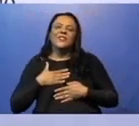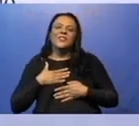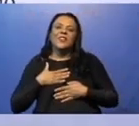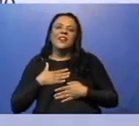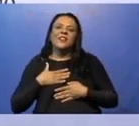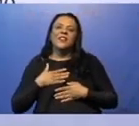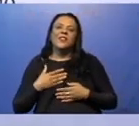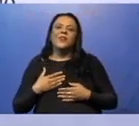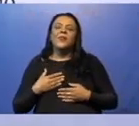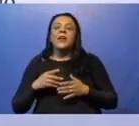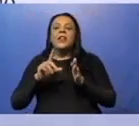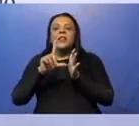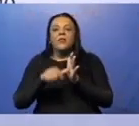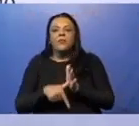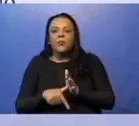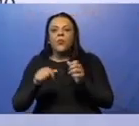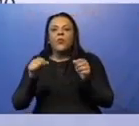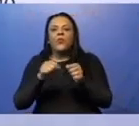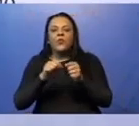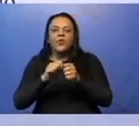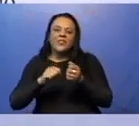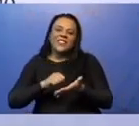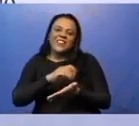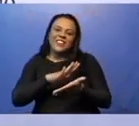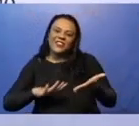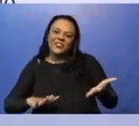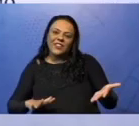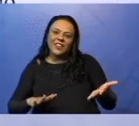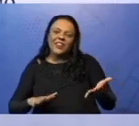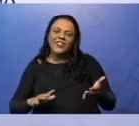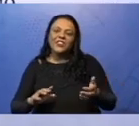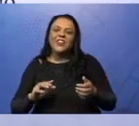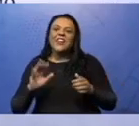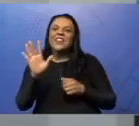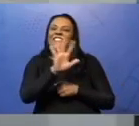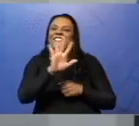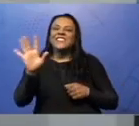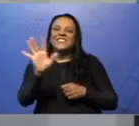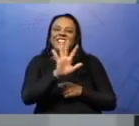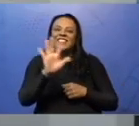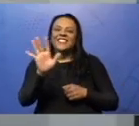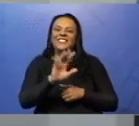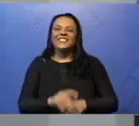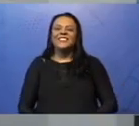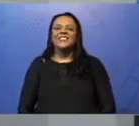Vamos fazer os exercícios depois e a gente se vê numa próxima aula, tá bom? Tchau, tchau.